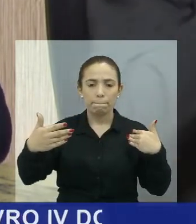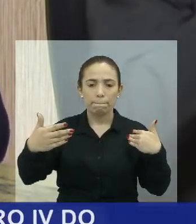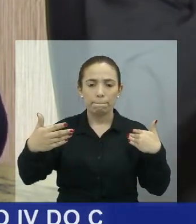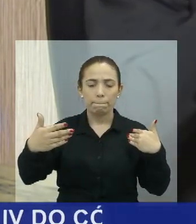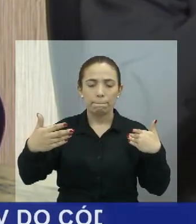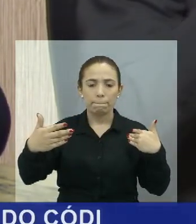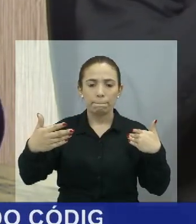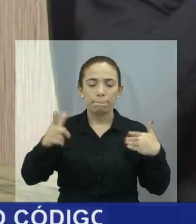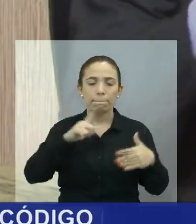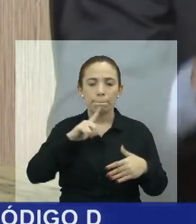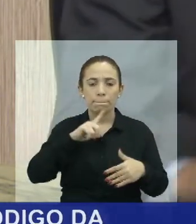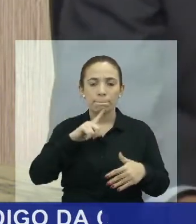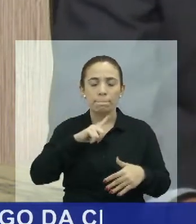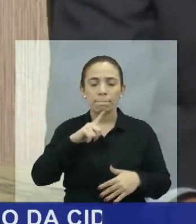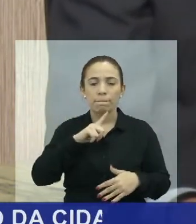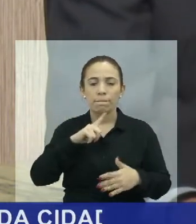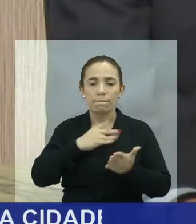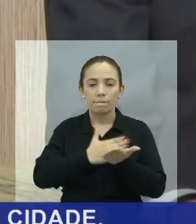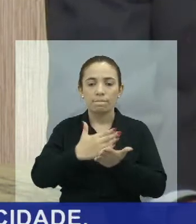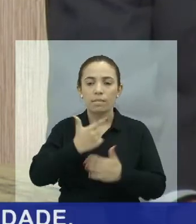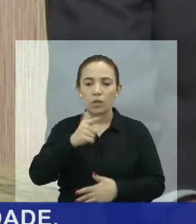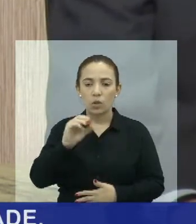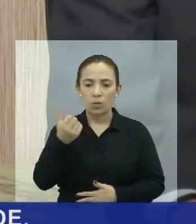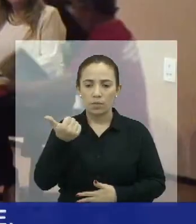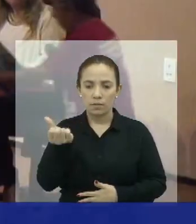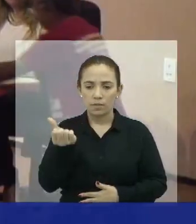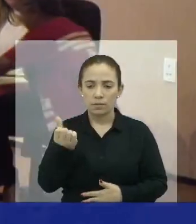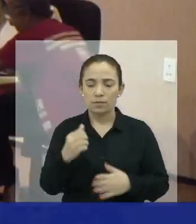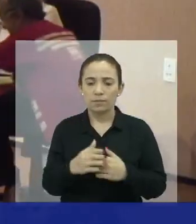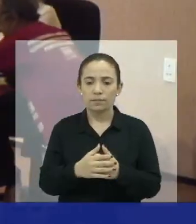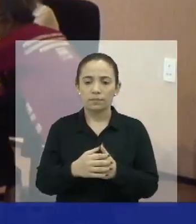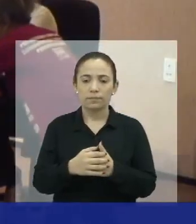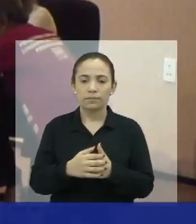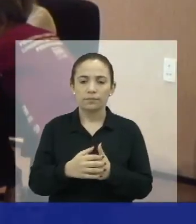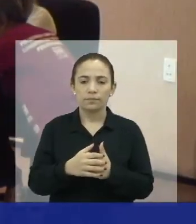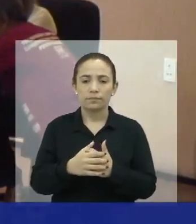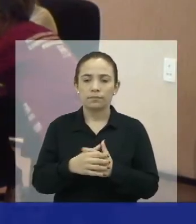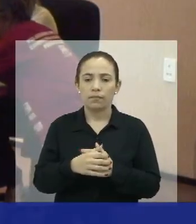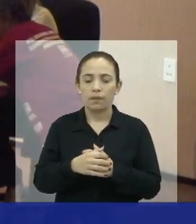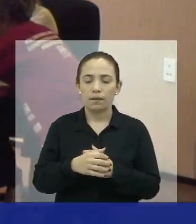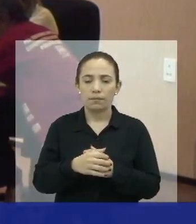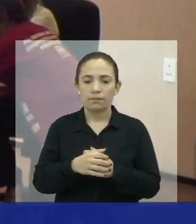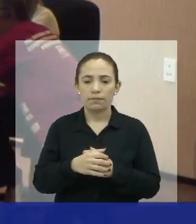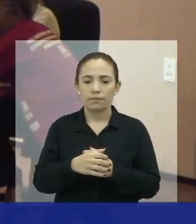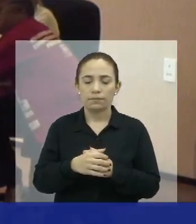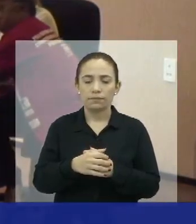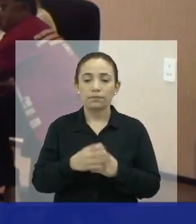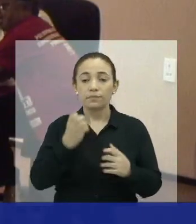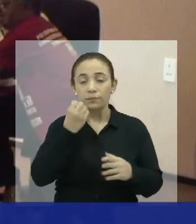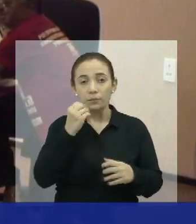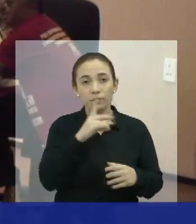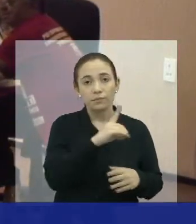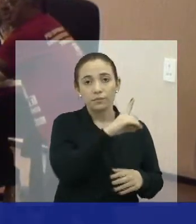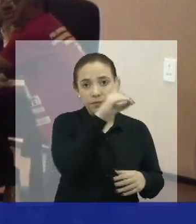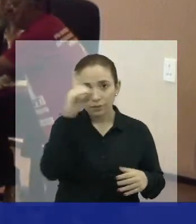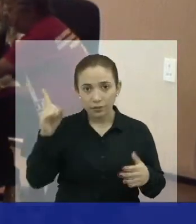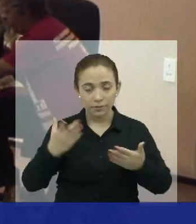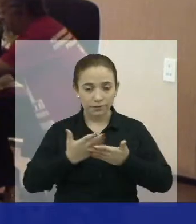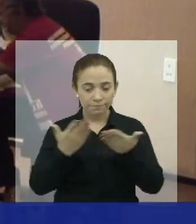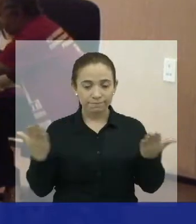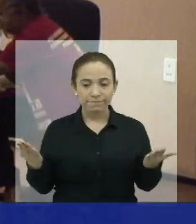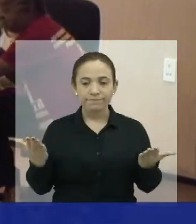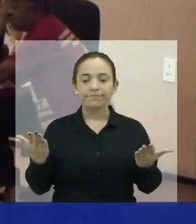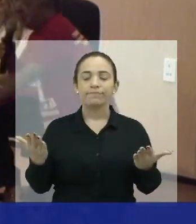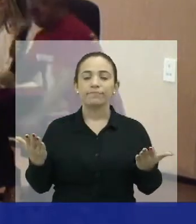que vem tramitando na casa desde 2016. Isaac. Bom dia, né, ainda, né?